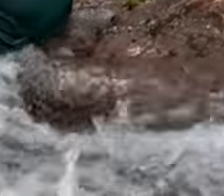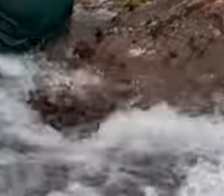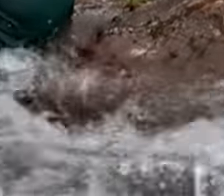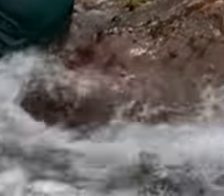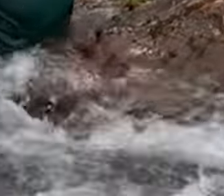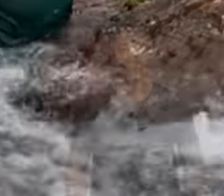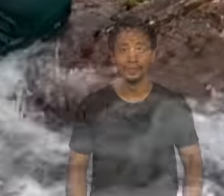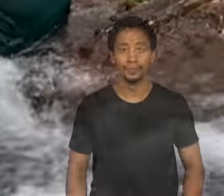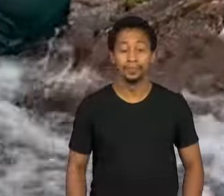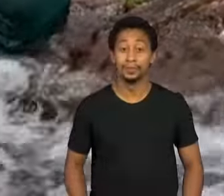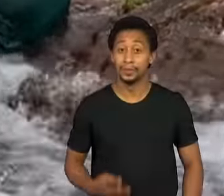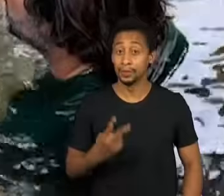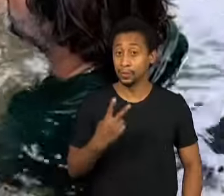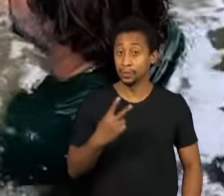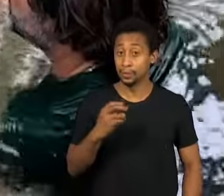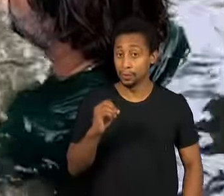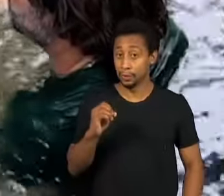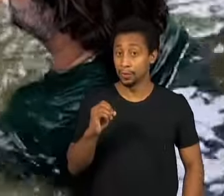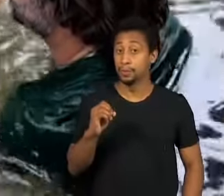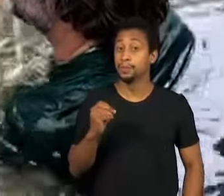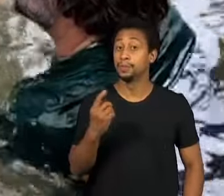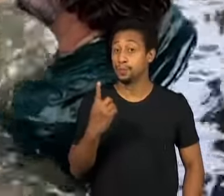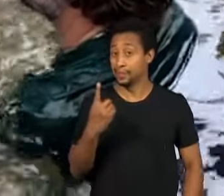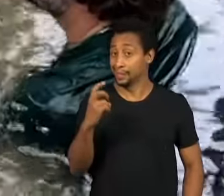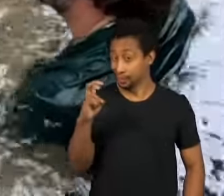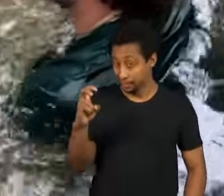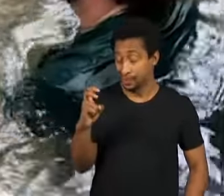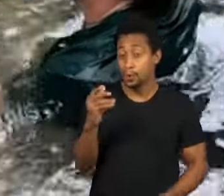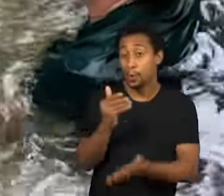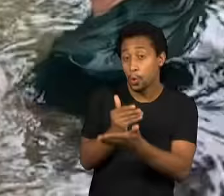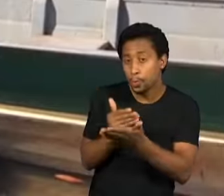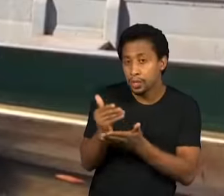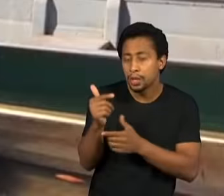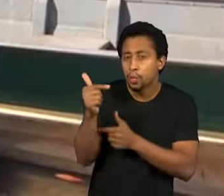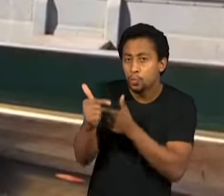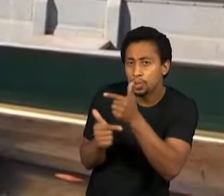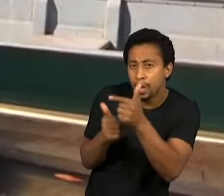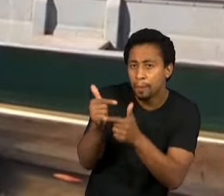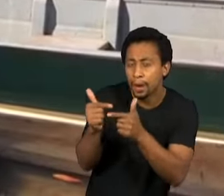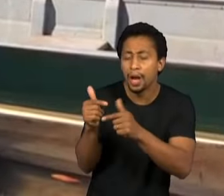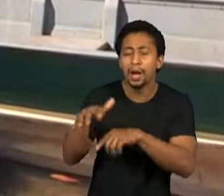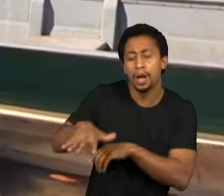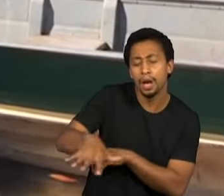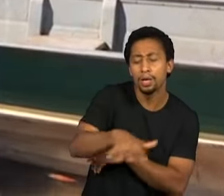Em 2015, comecei um trabalho autoral e documental sobre os índios brasileiros.